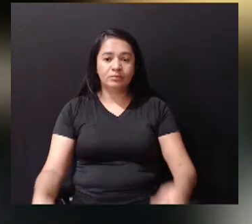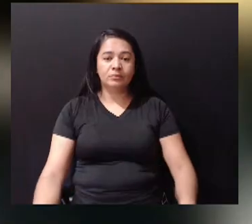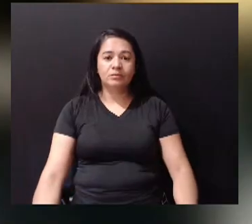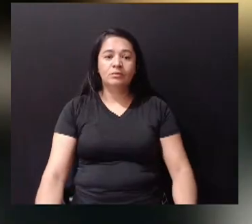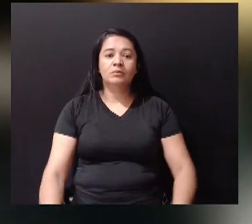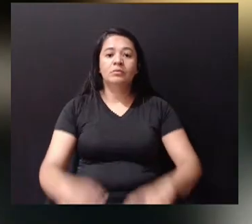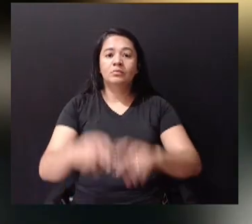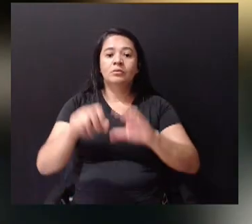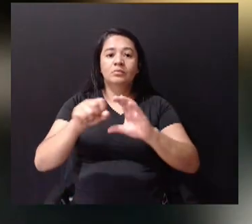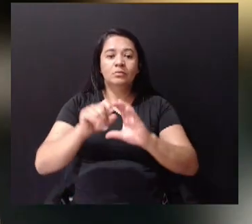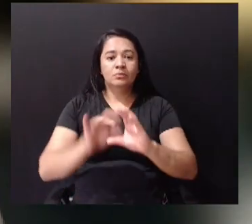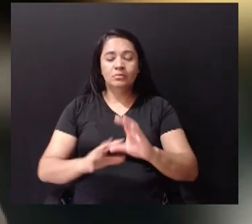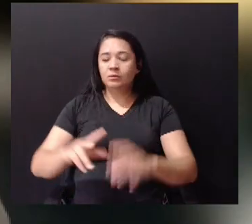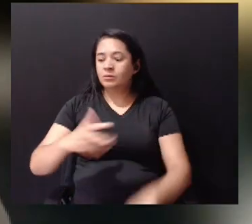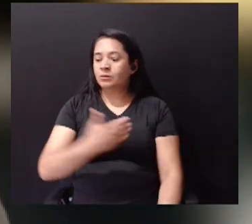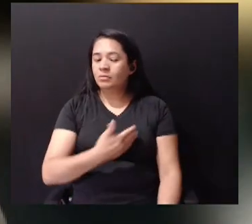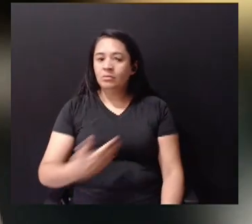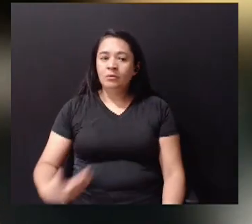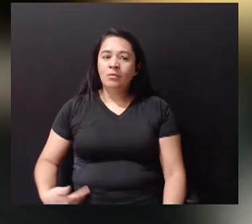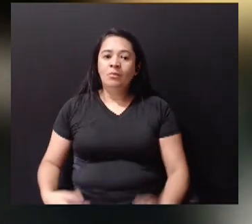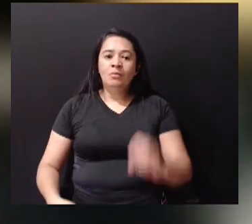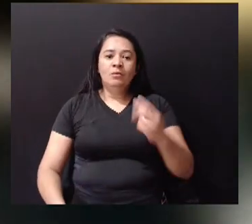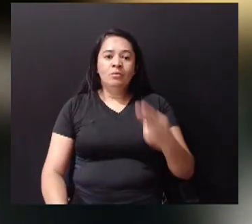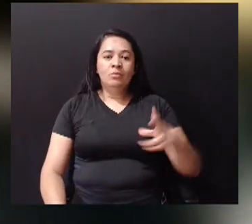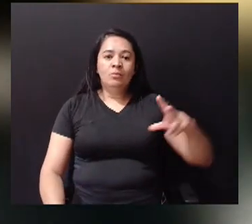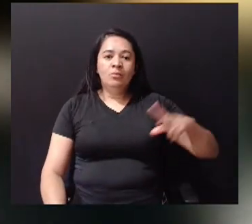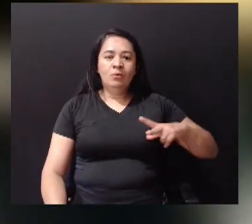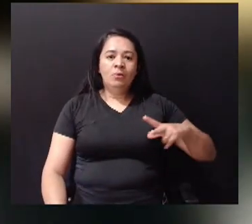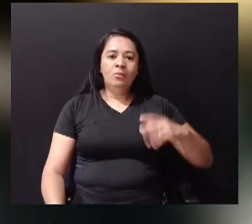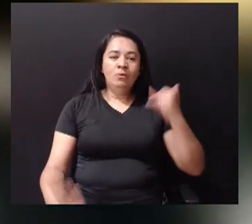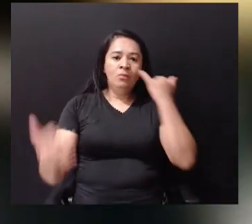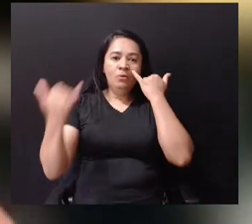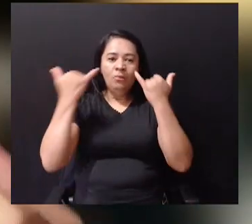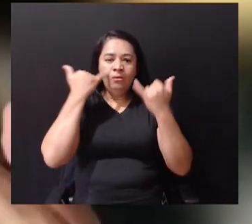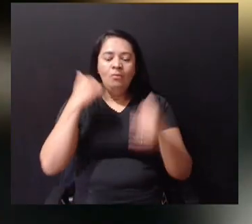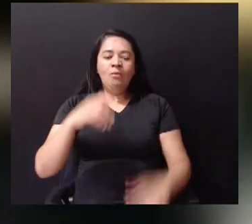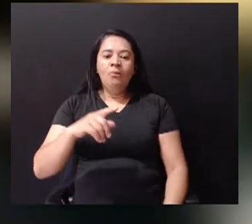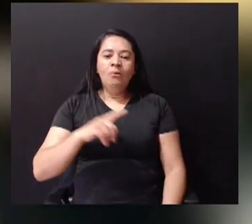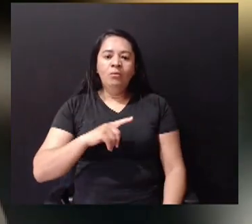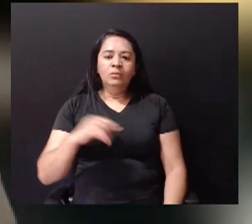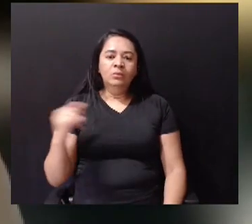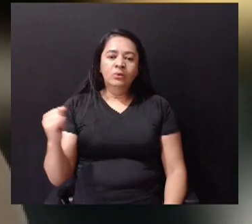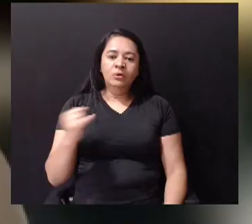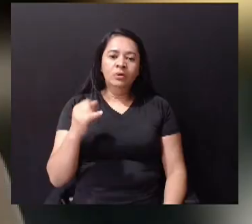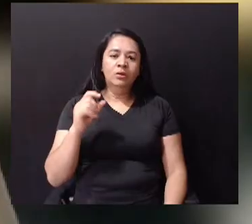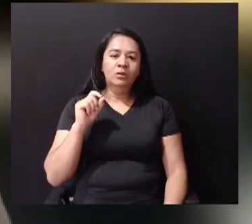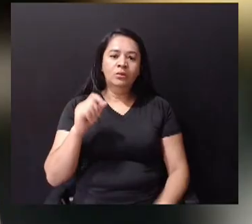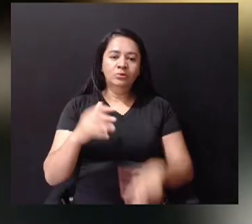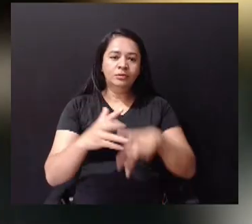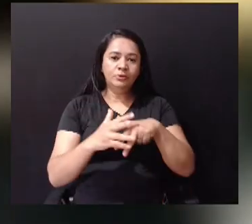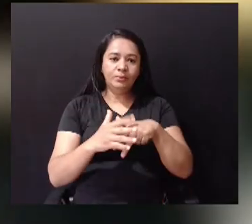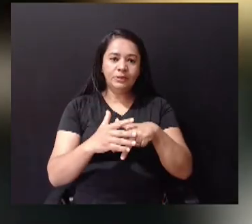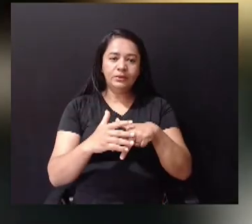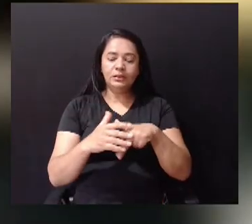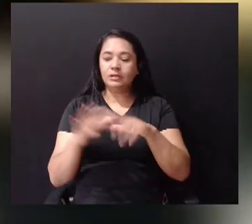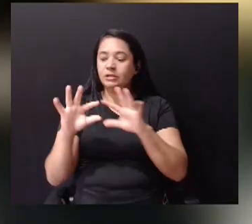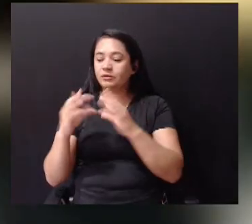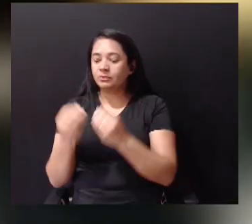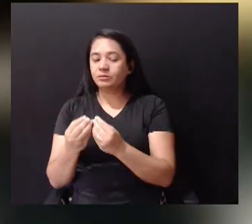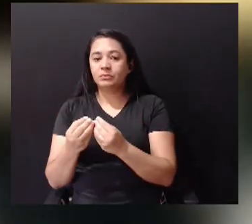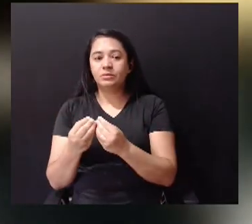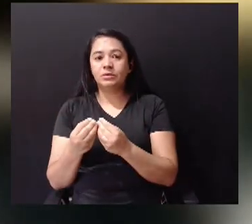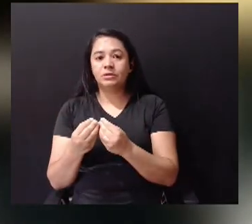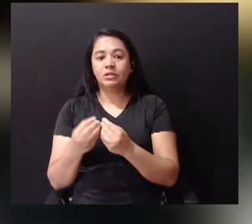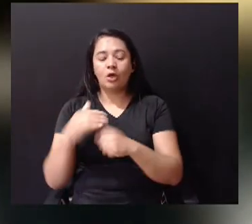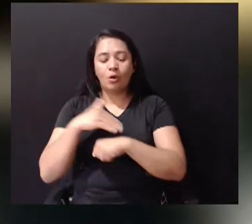aspecto privado, a gente tem as informações. É importante que o paciente e a família discuta com o seu médico, com a instituição que esteja, as